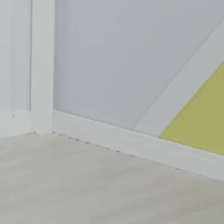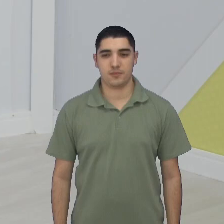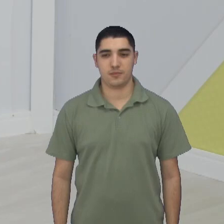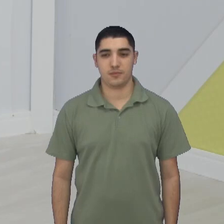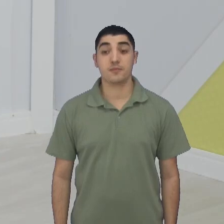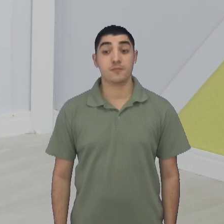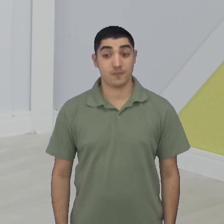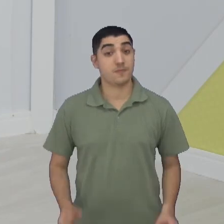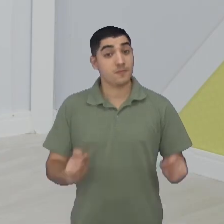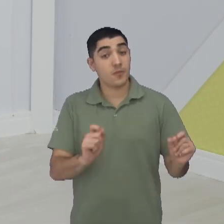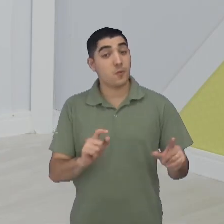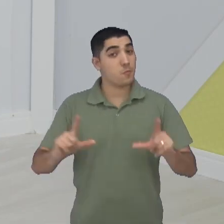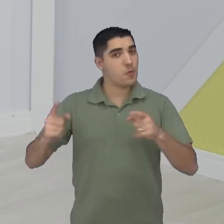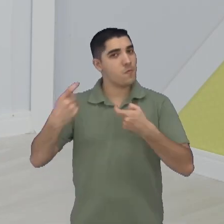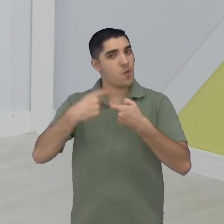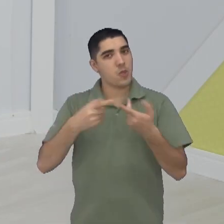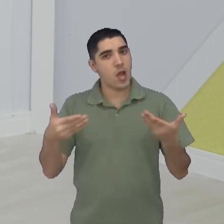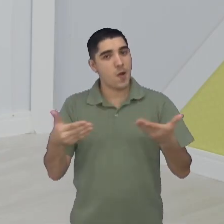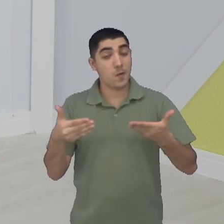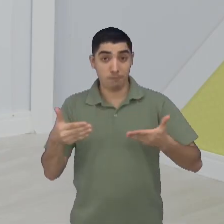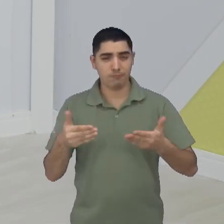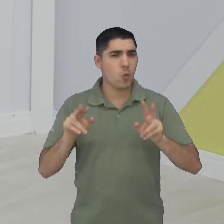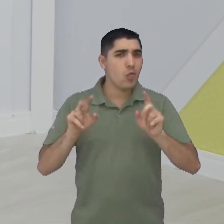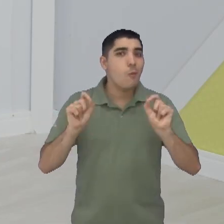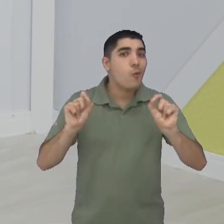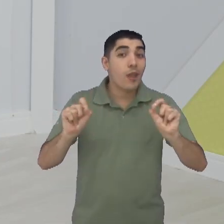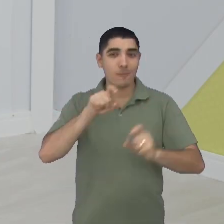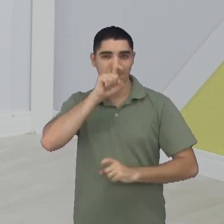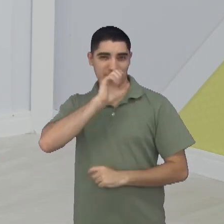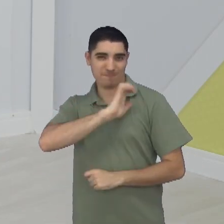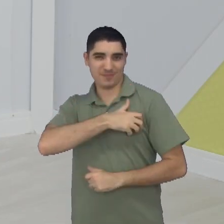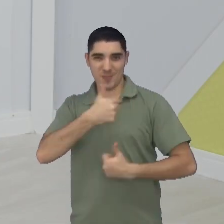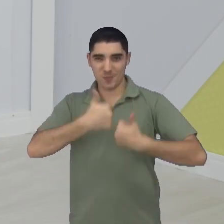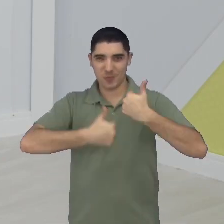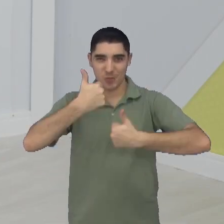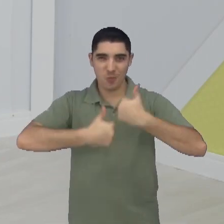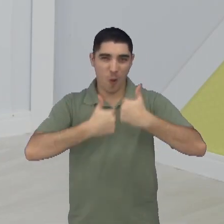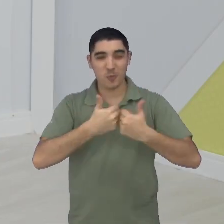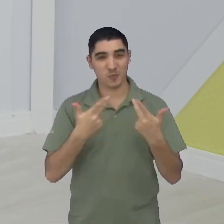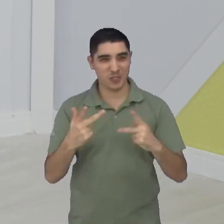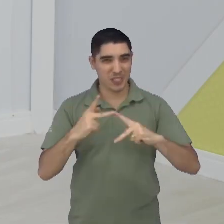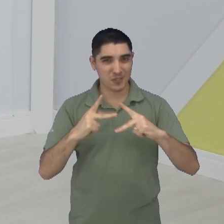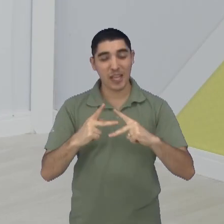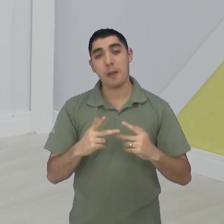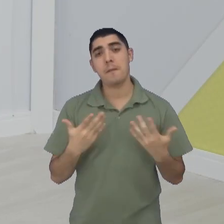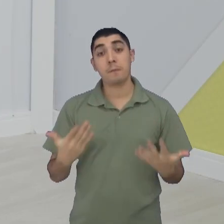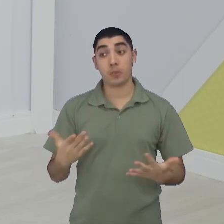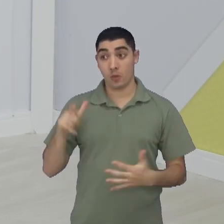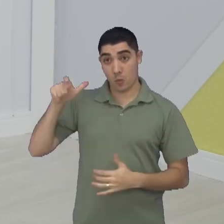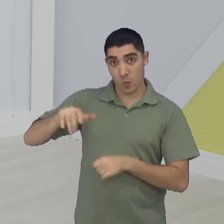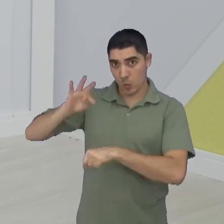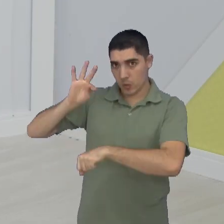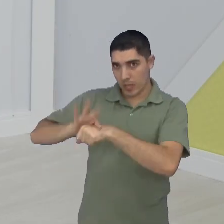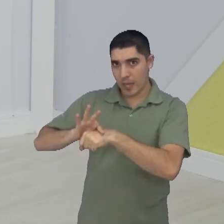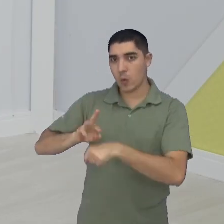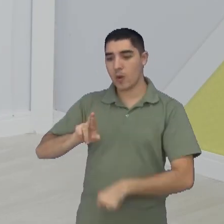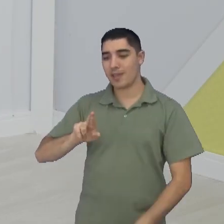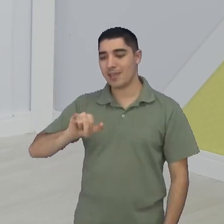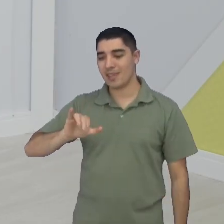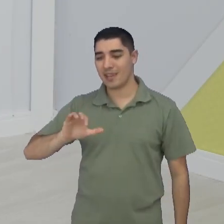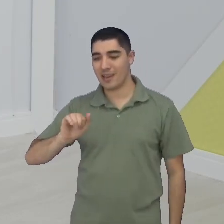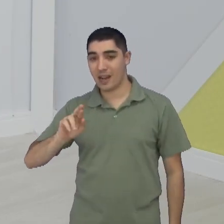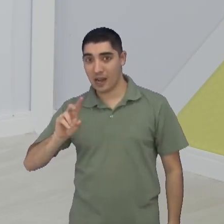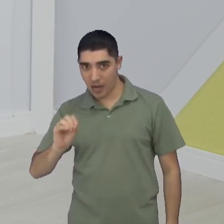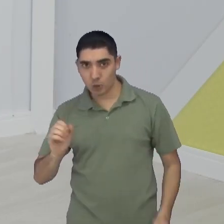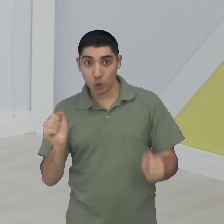Muito bem, voltamos com Hora do Esporte e o tema agora é a Águia do Vale, porque os comandados do técnico Ricardo Costa já estão